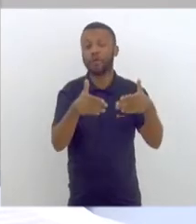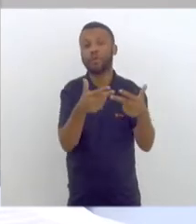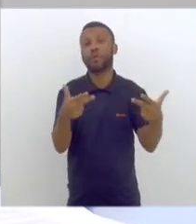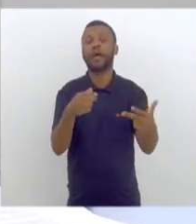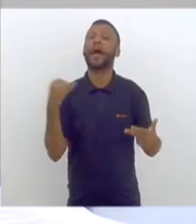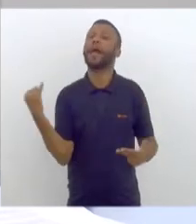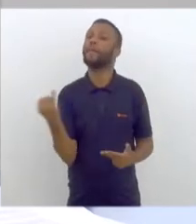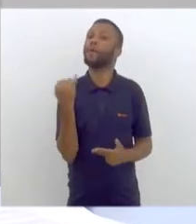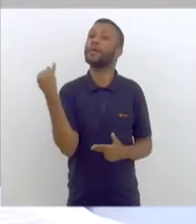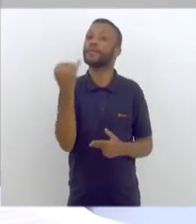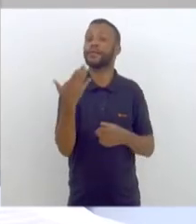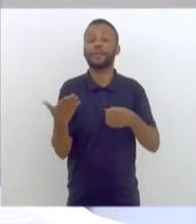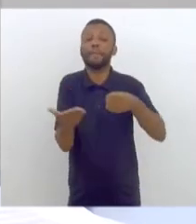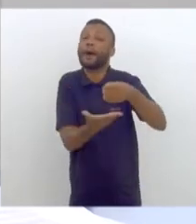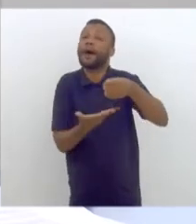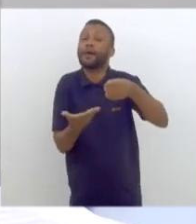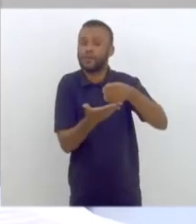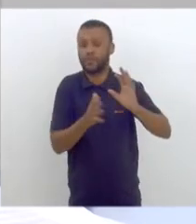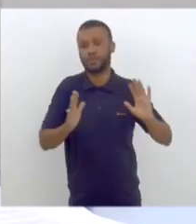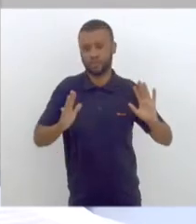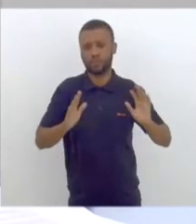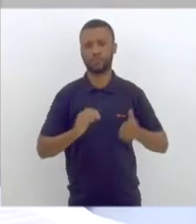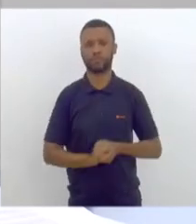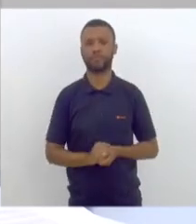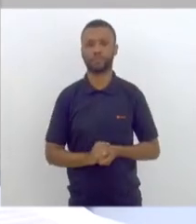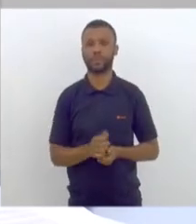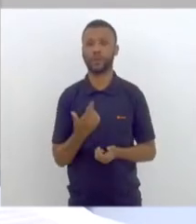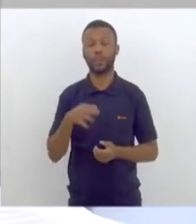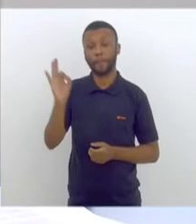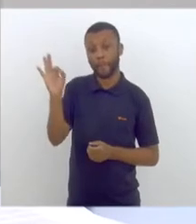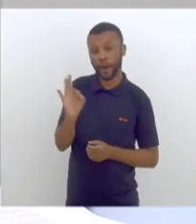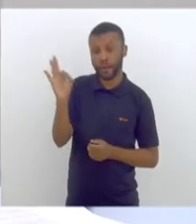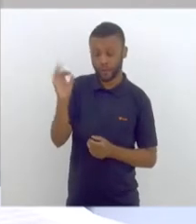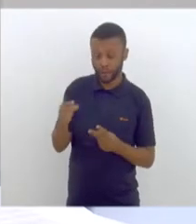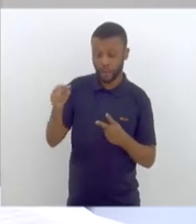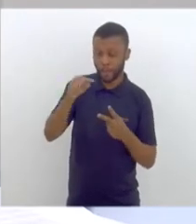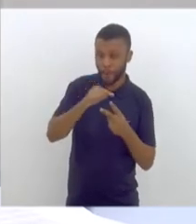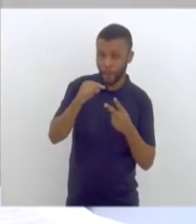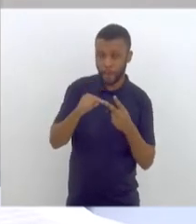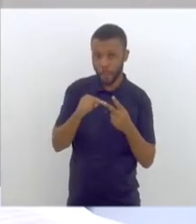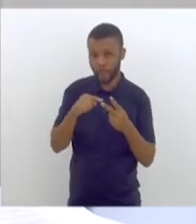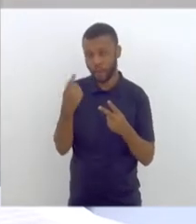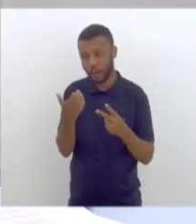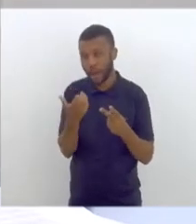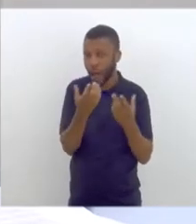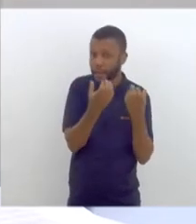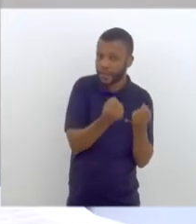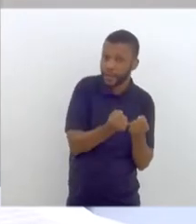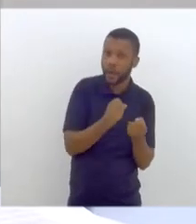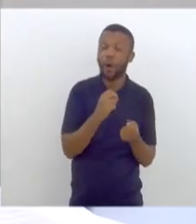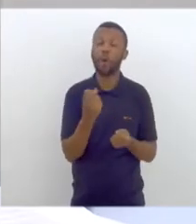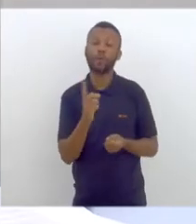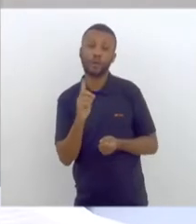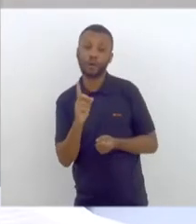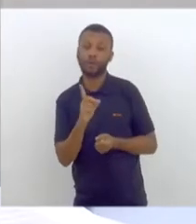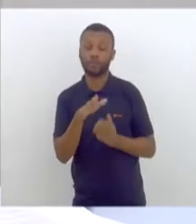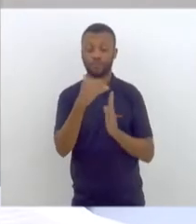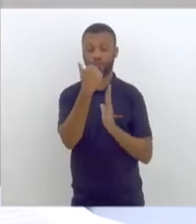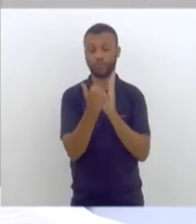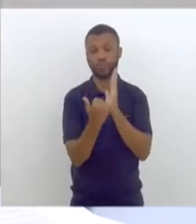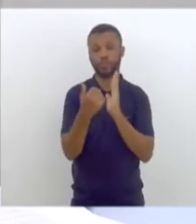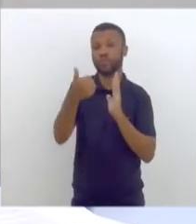Então essas alíquotas para esses dois gosteimos ou não vai reduzir para 18 pontos